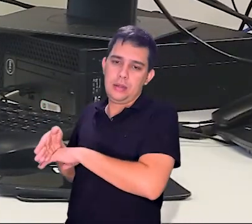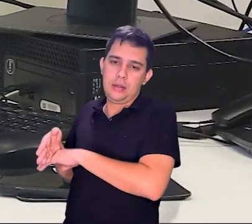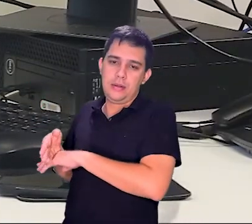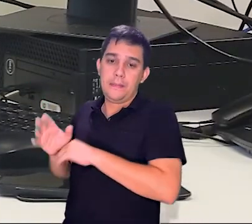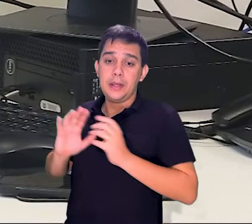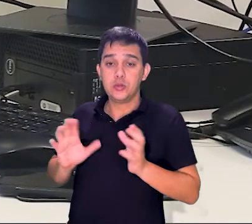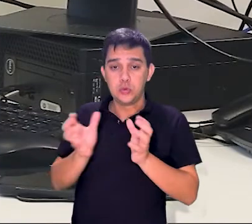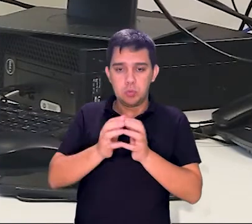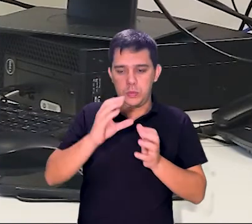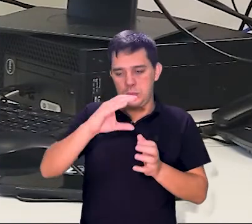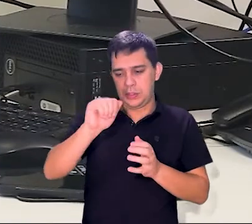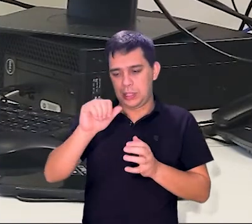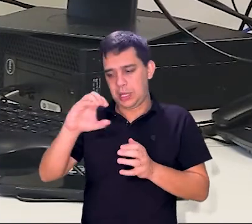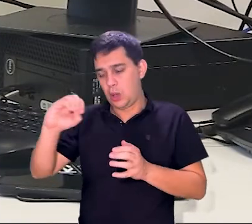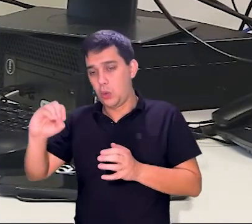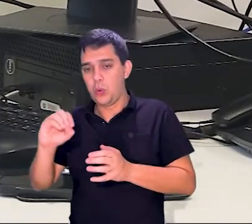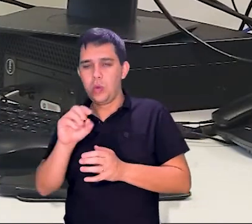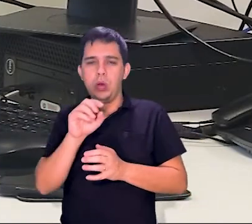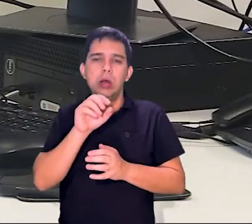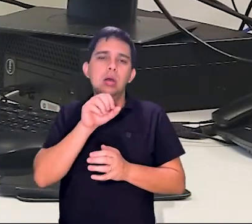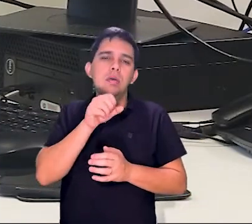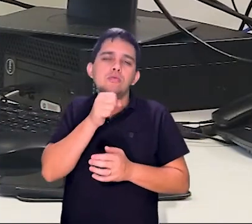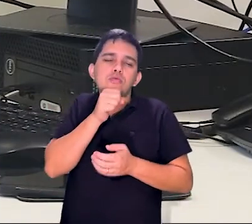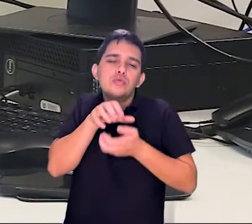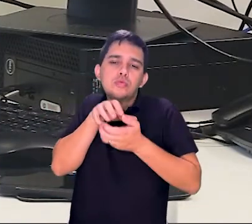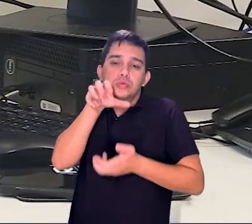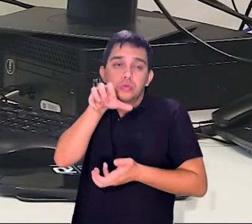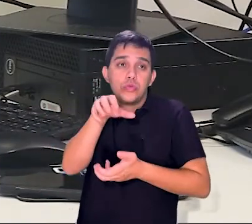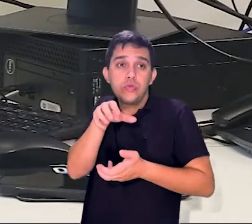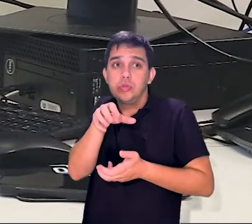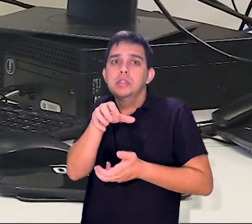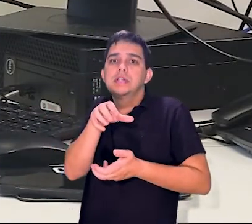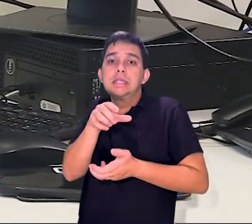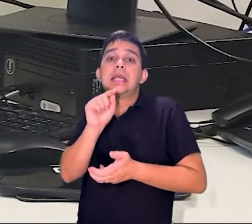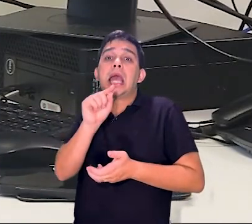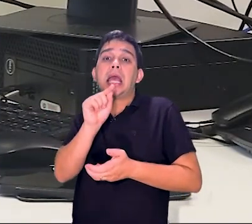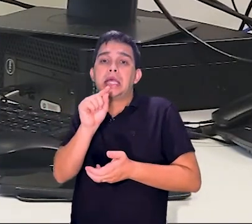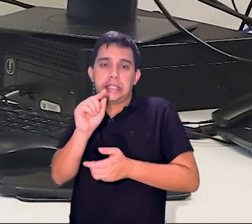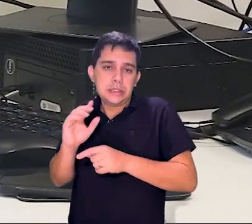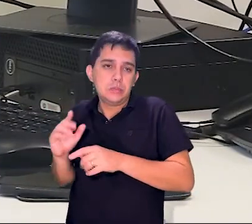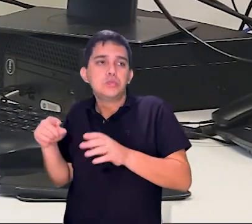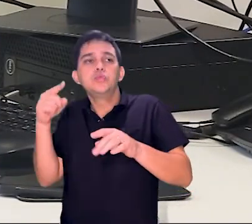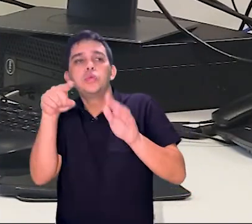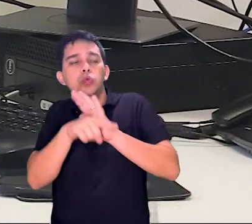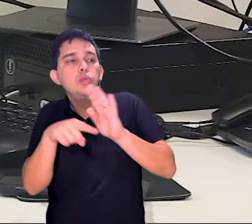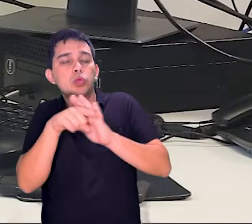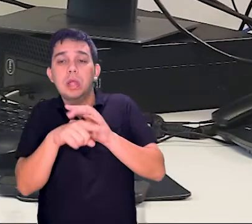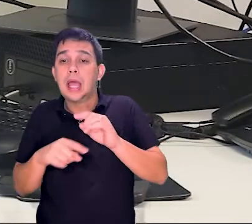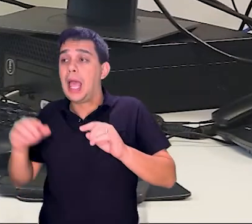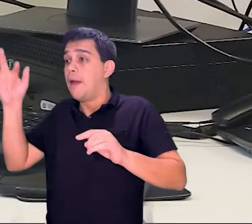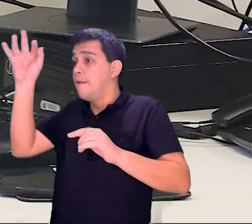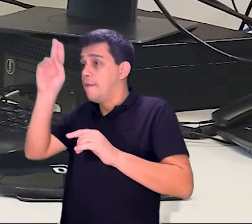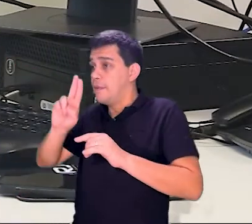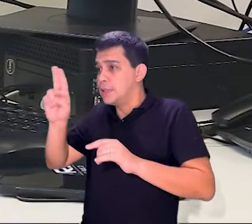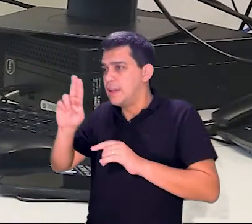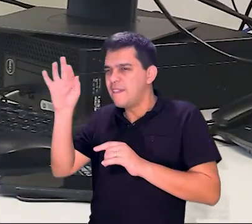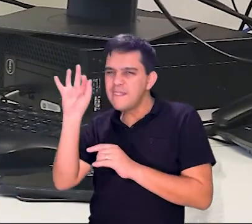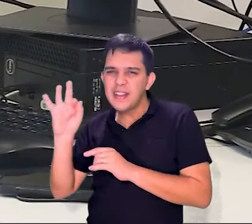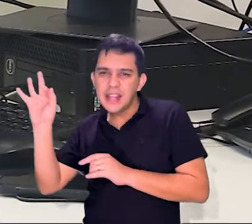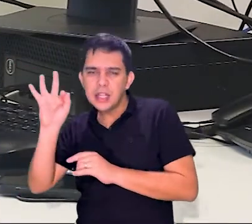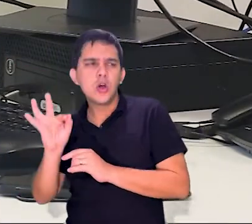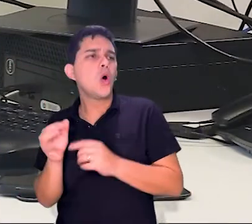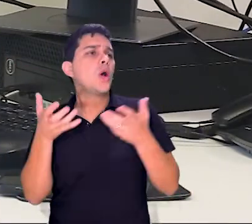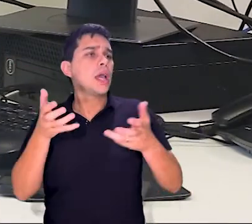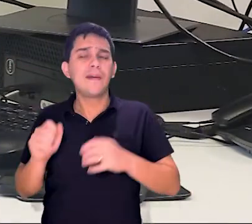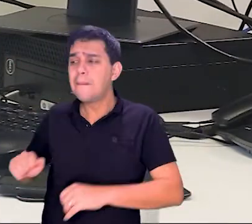de pesquisa de universidades, inclusive universidades federais, né, buscando o acesso a esse